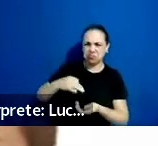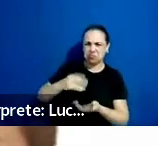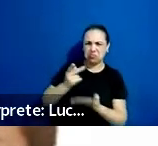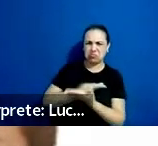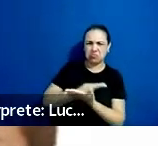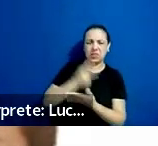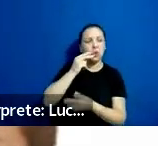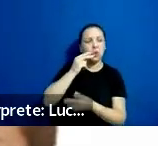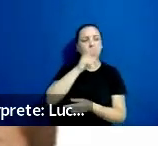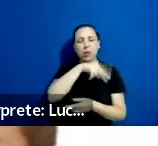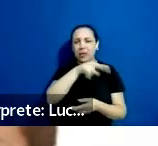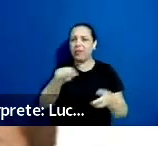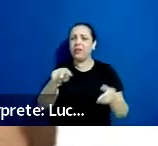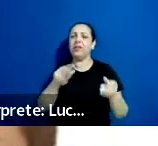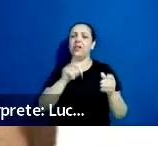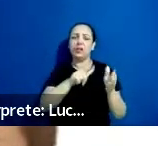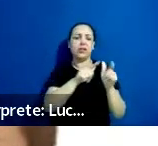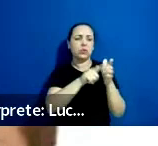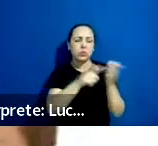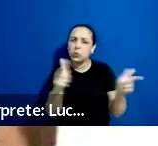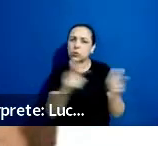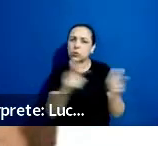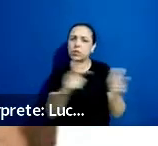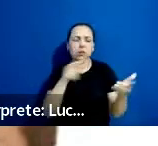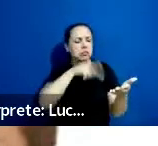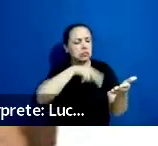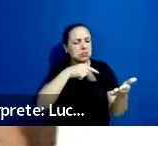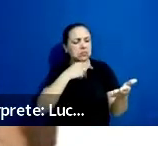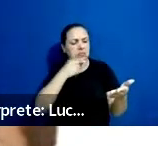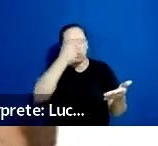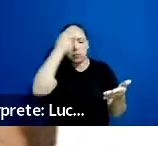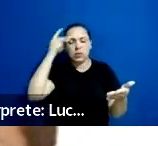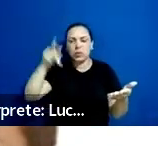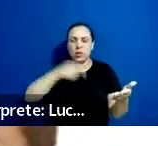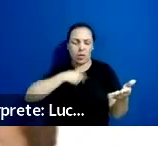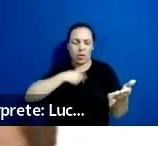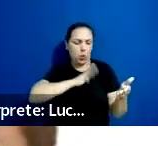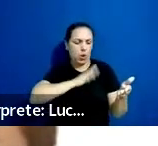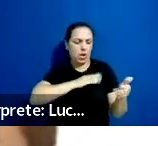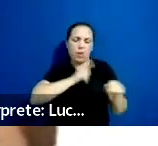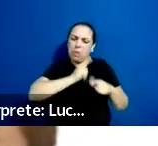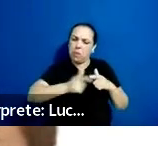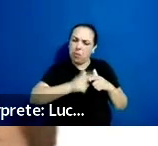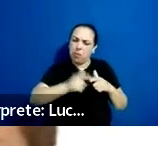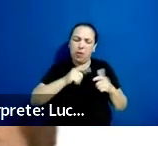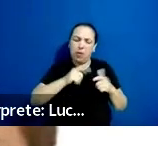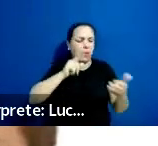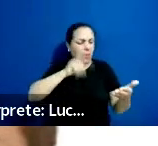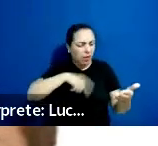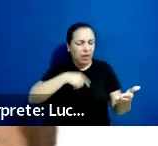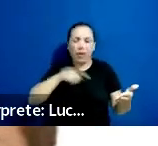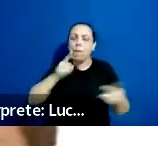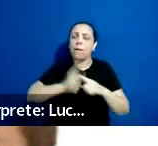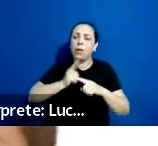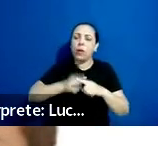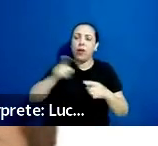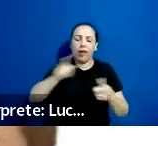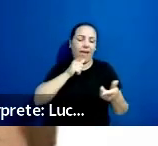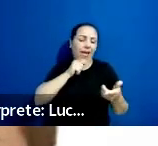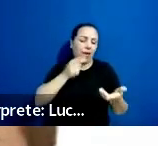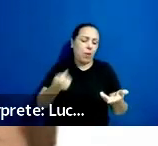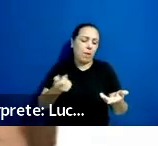eu li várias matérias e nessas matérias me chamou muito a atenção, porque eu, há um ano atrás, era uma pessoa